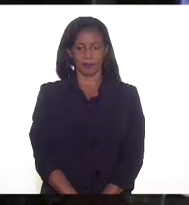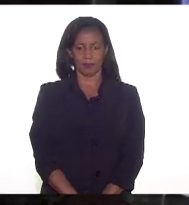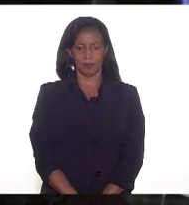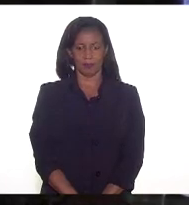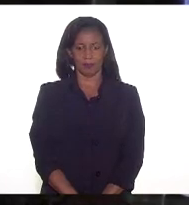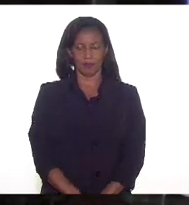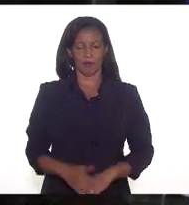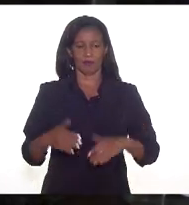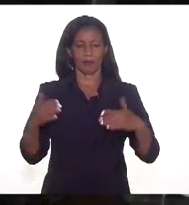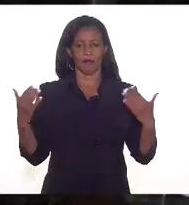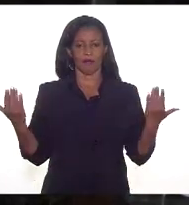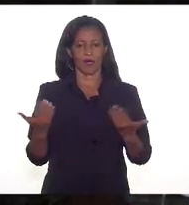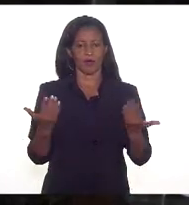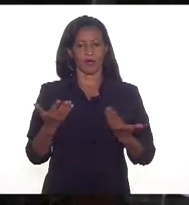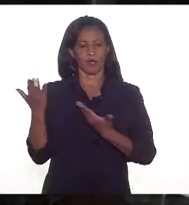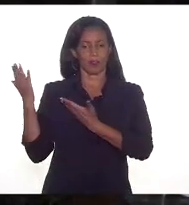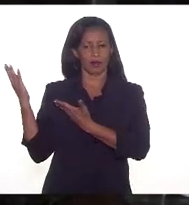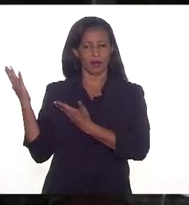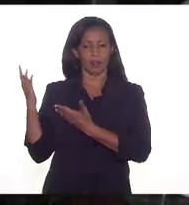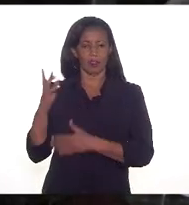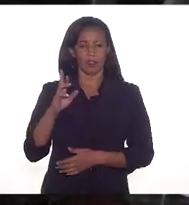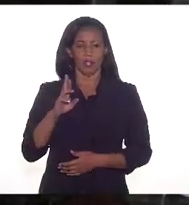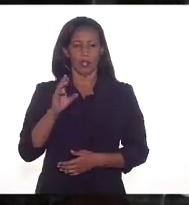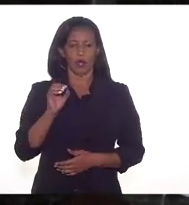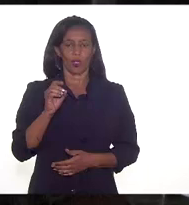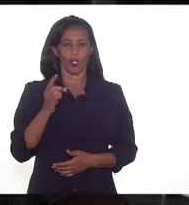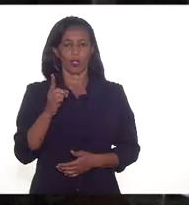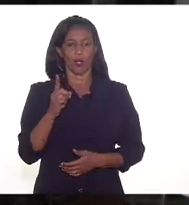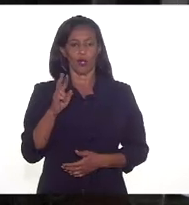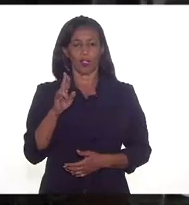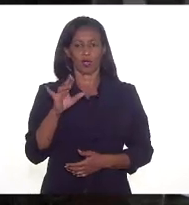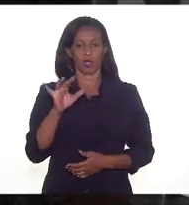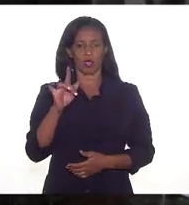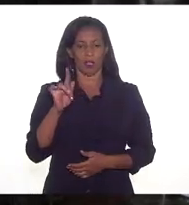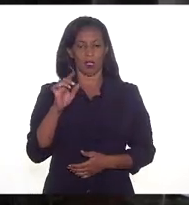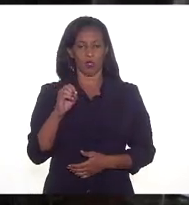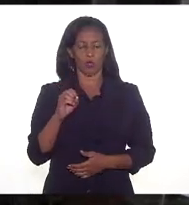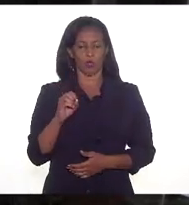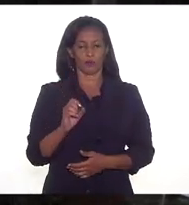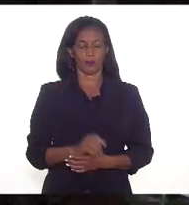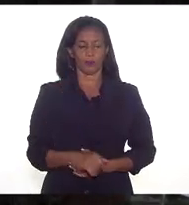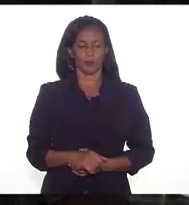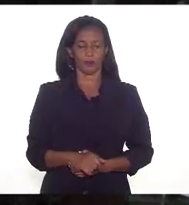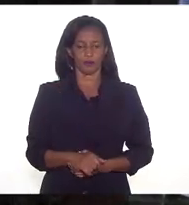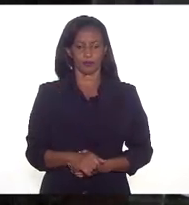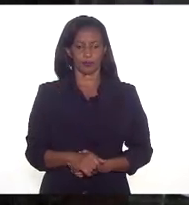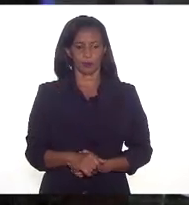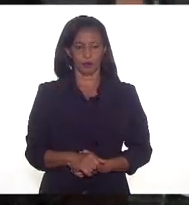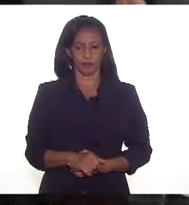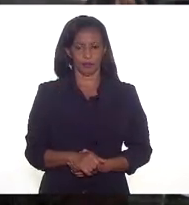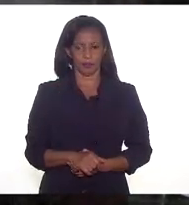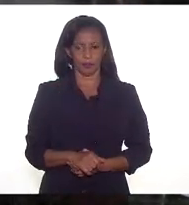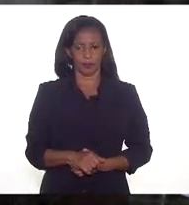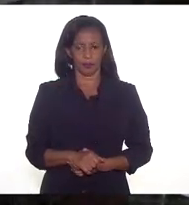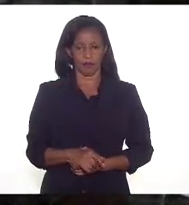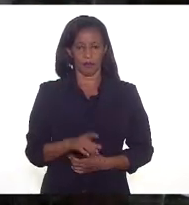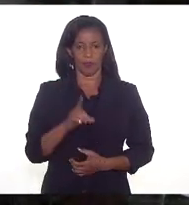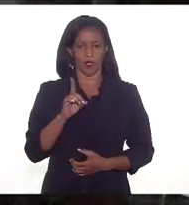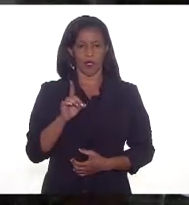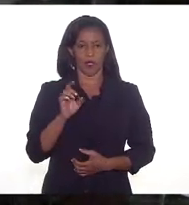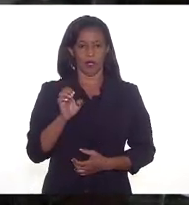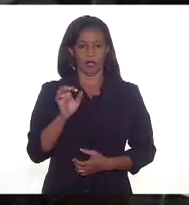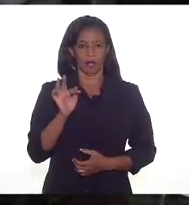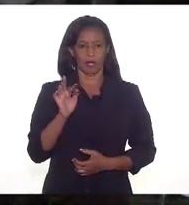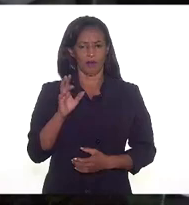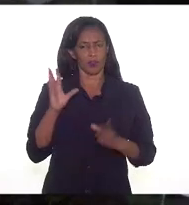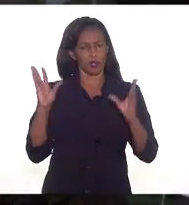Agora, com a palavra, o senhor Rodrigo Baptista Pacheco, defensor-geral. Só pedir para o senhor ser um pouco